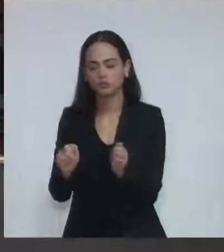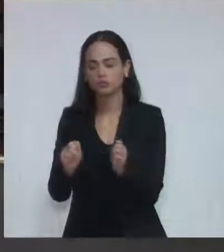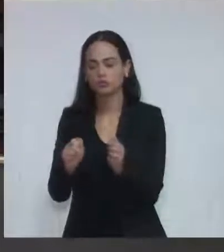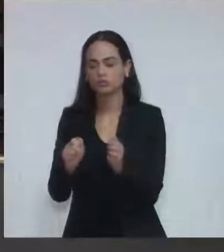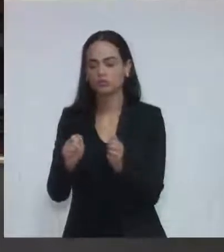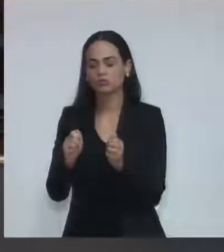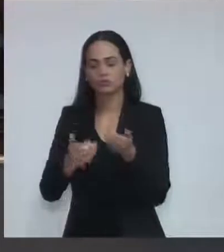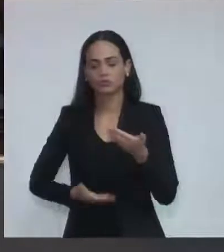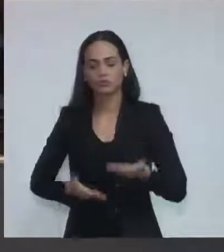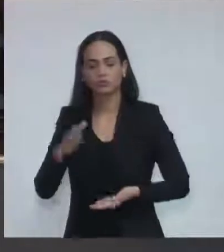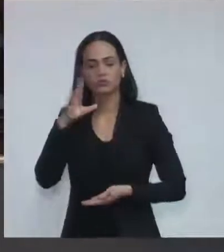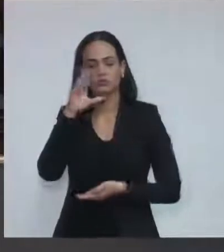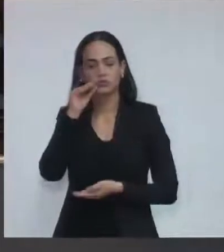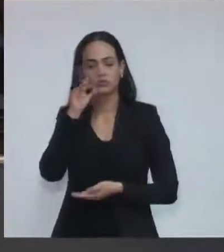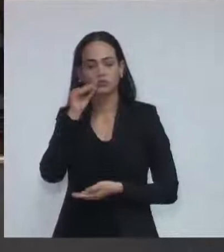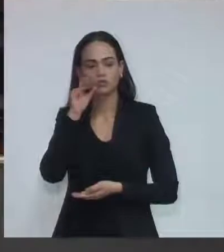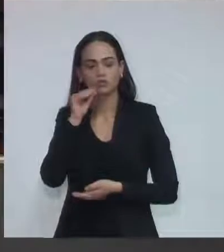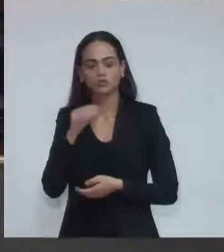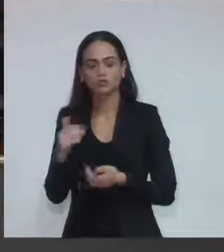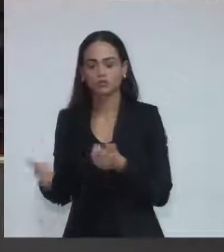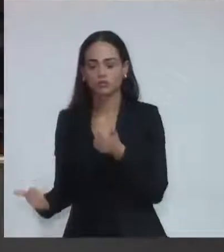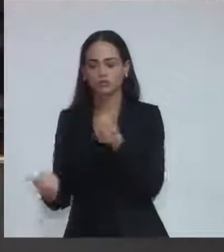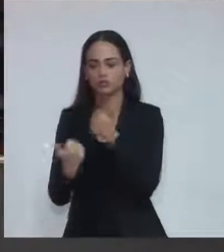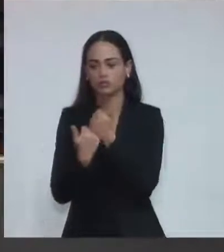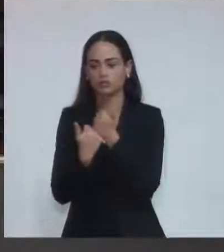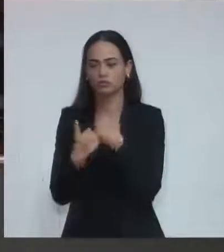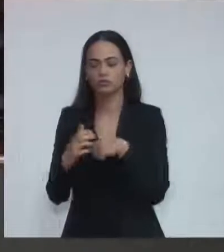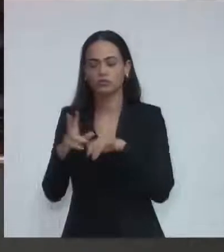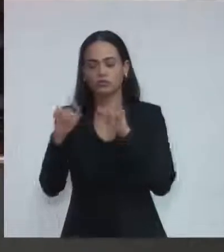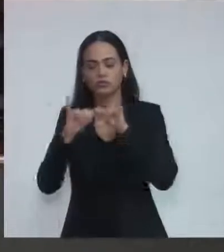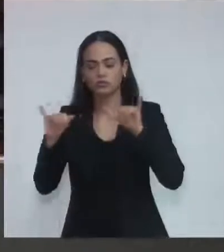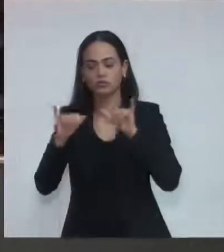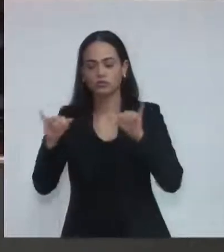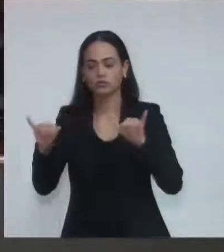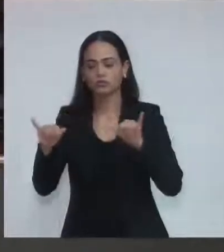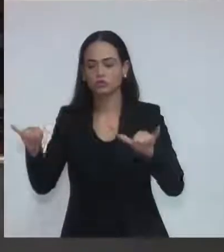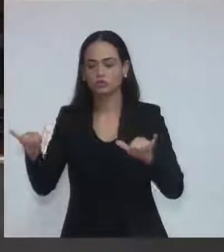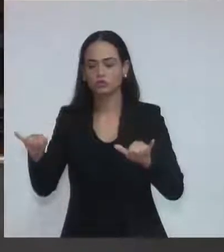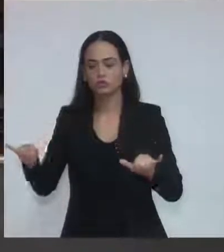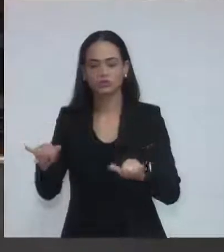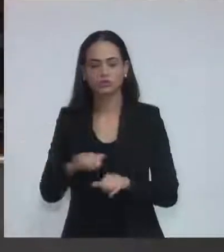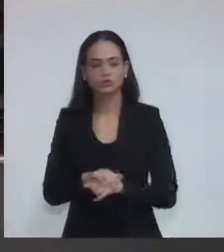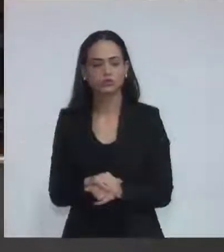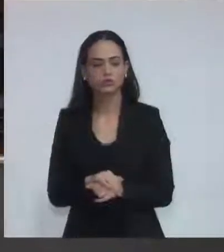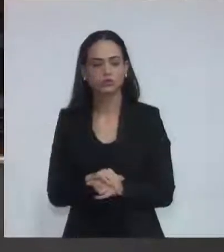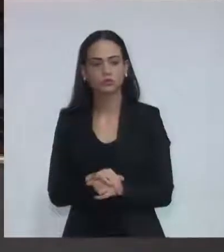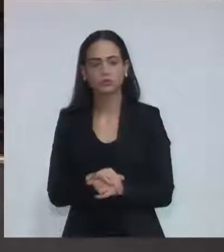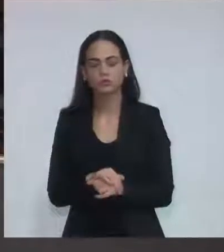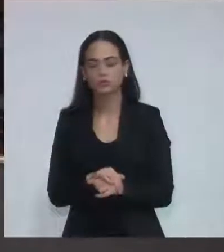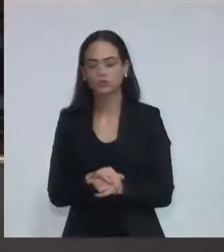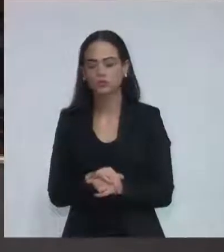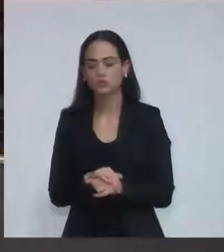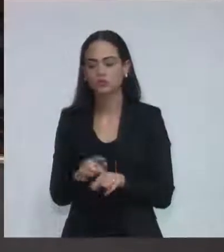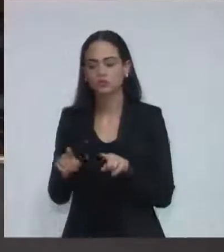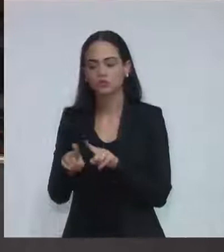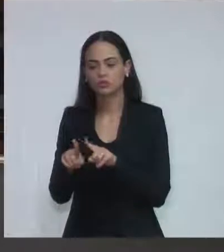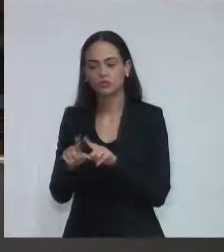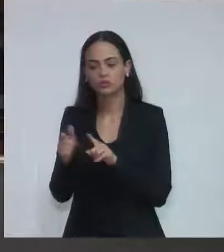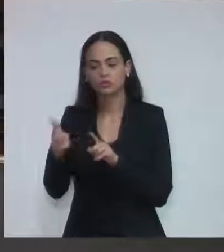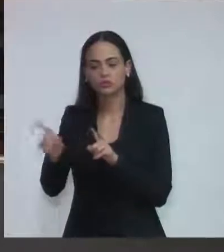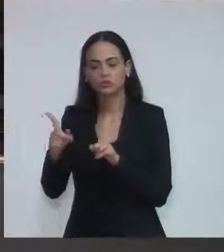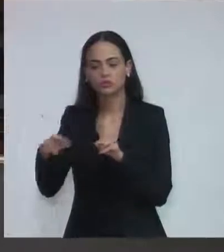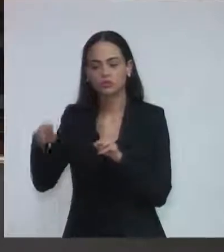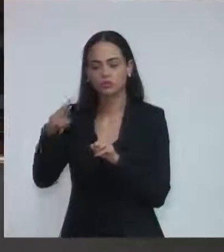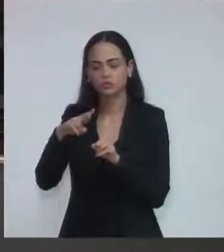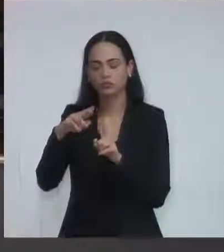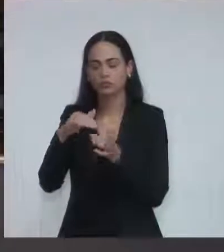do diretor da Vigilância em Saúde, senhor Renato Frederico Marcondes Machado Keschel, e o senhor secretário de Saúde,